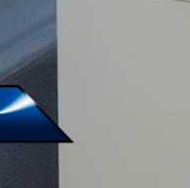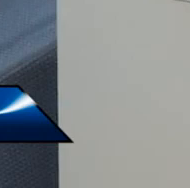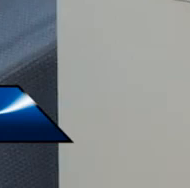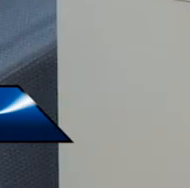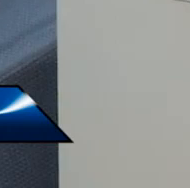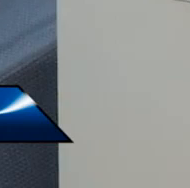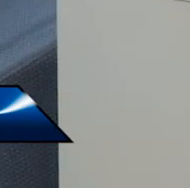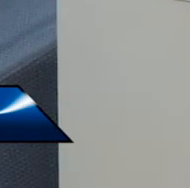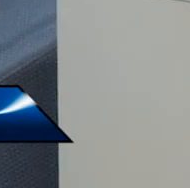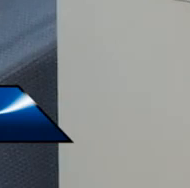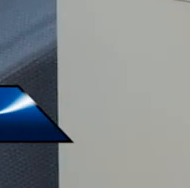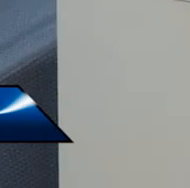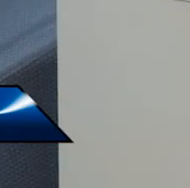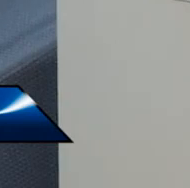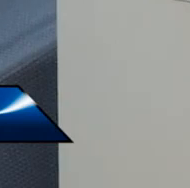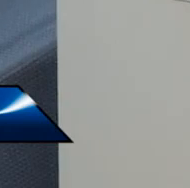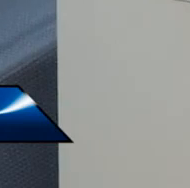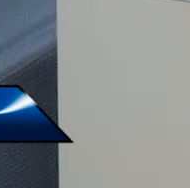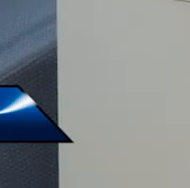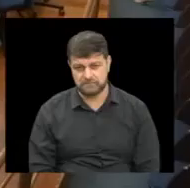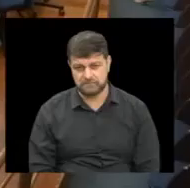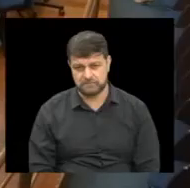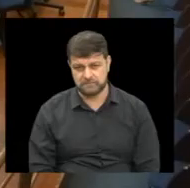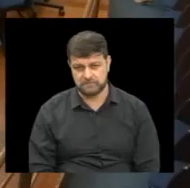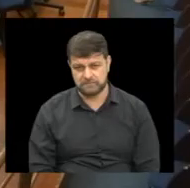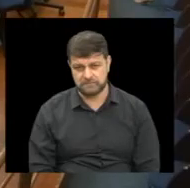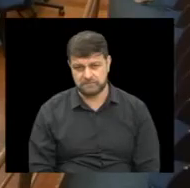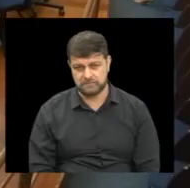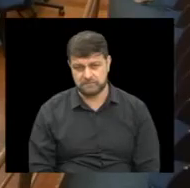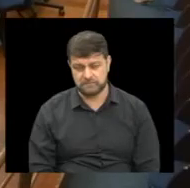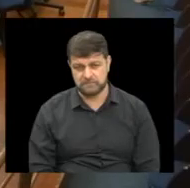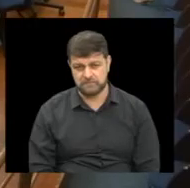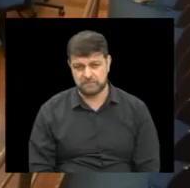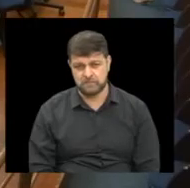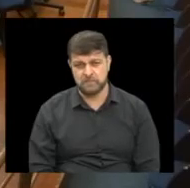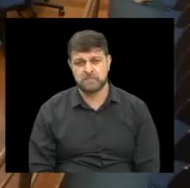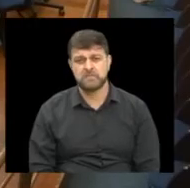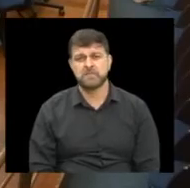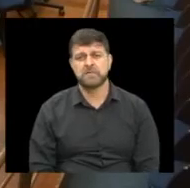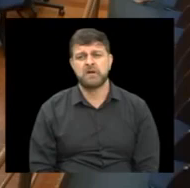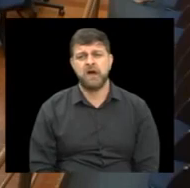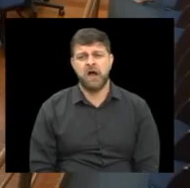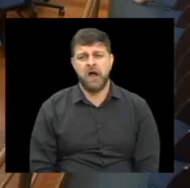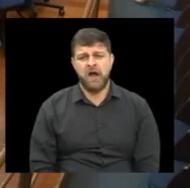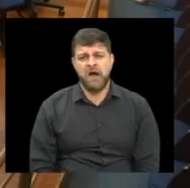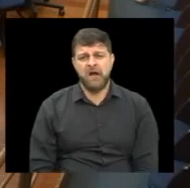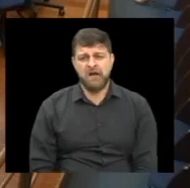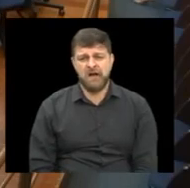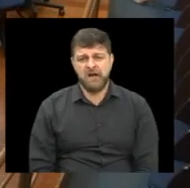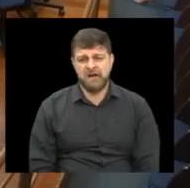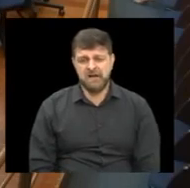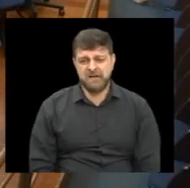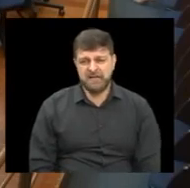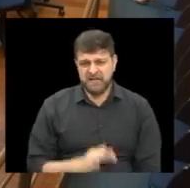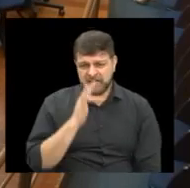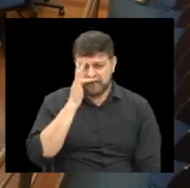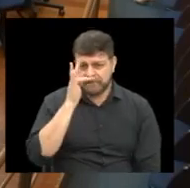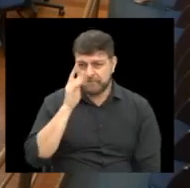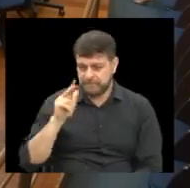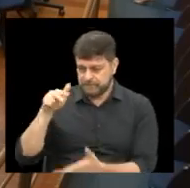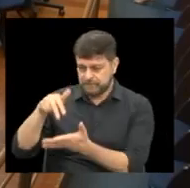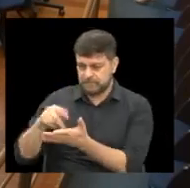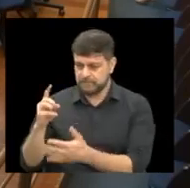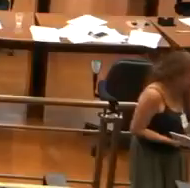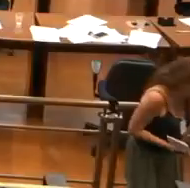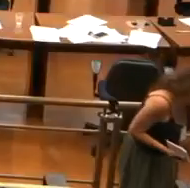de nos eximir da nossa responsabilidade. A comissão é composta pelos membros da Comissão Permanente de Política Social